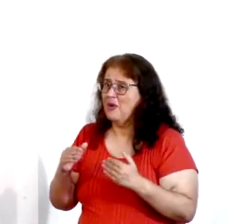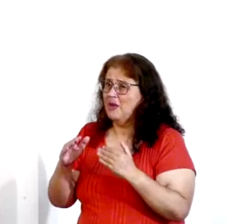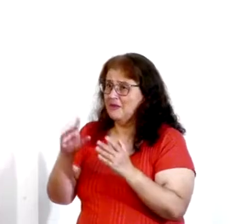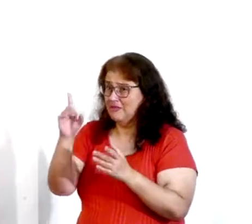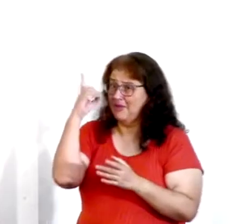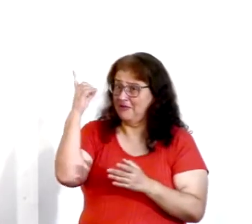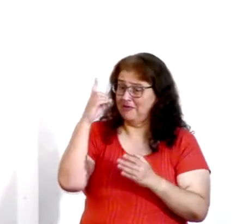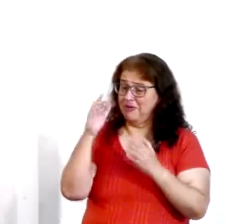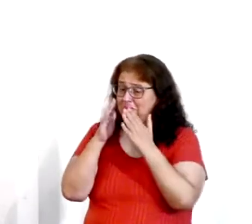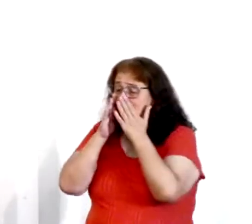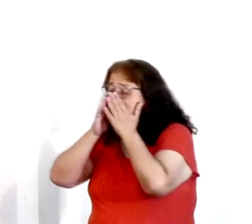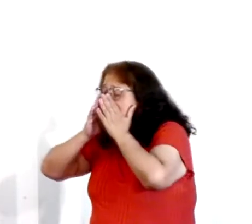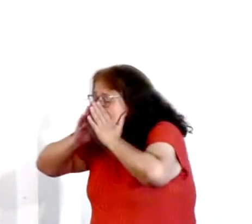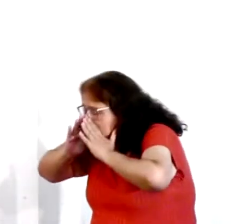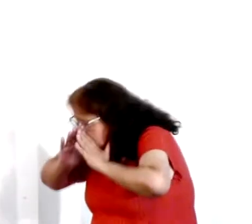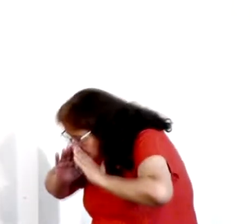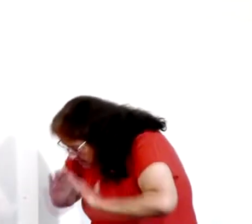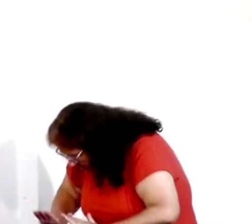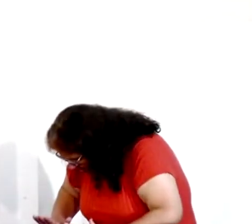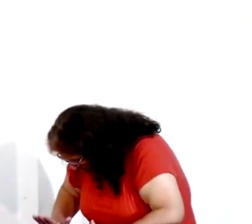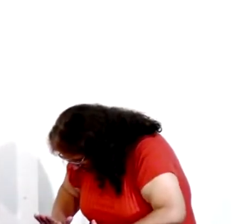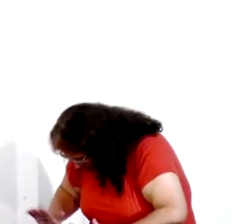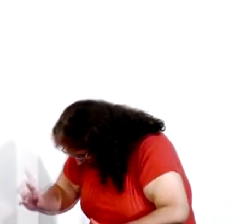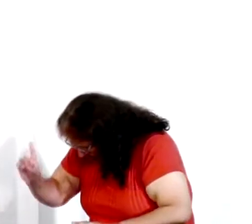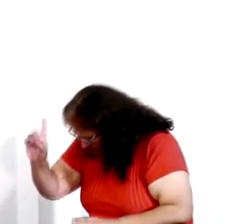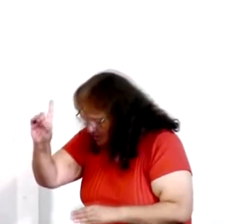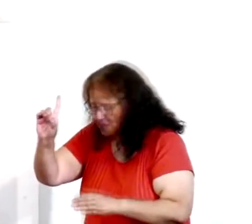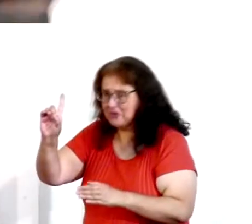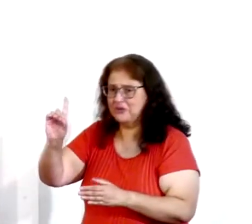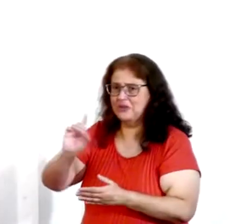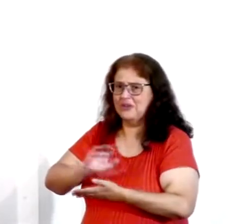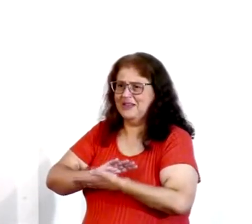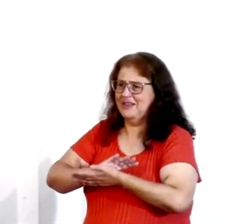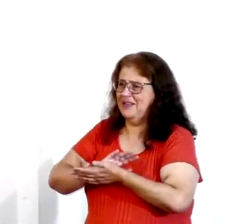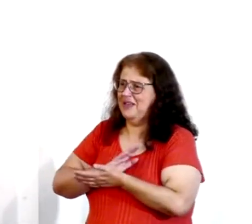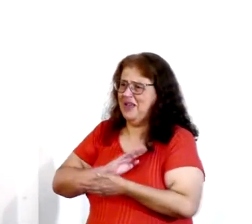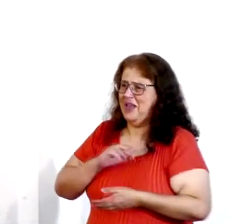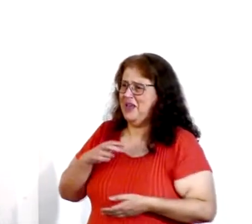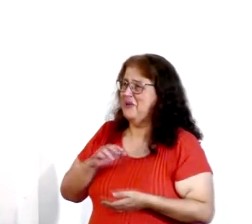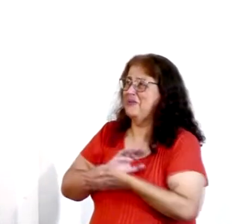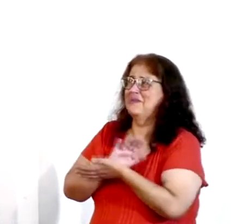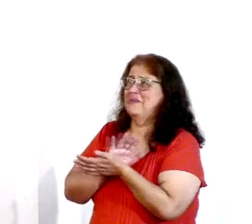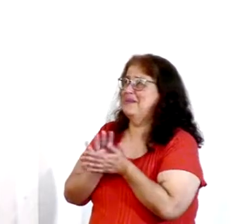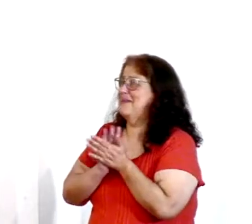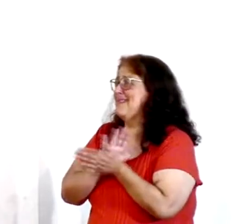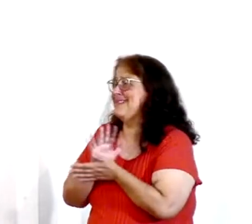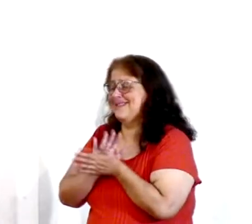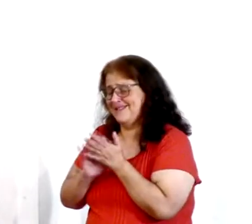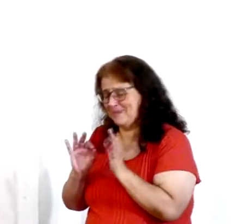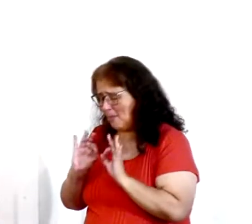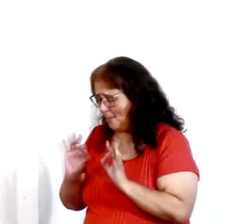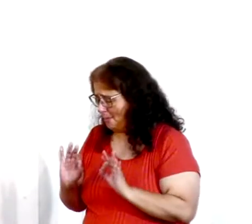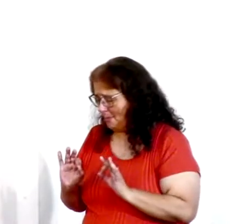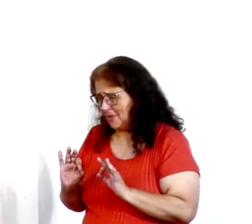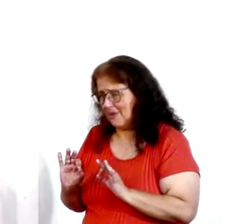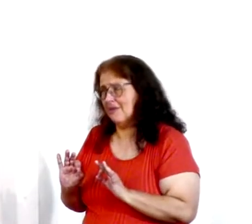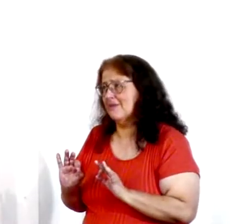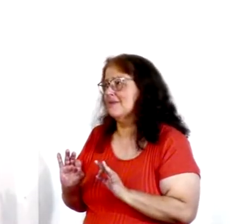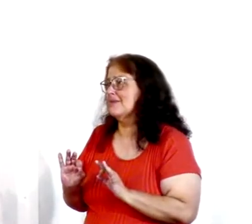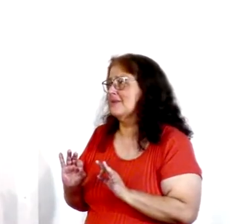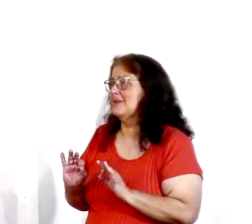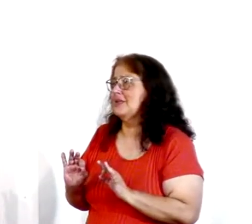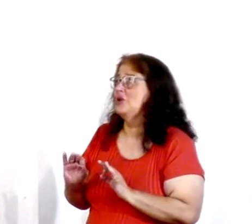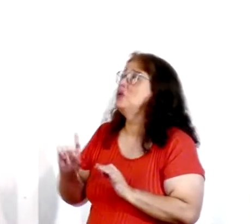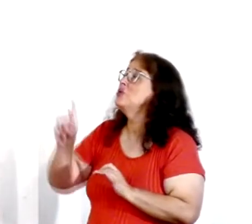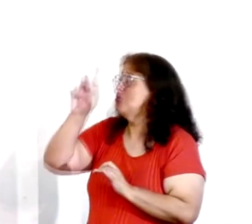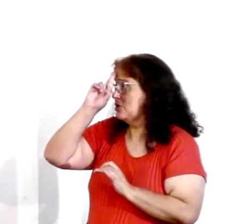para tratar os seus pecados. Diante do seu Deus ele diz: eu não sou nada, e o Senhor será